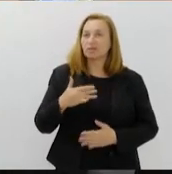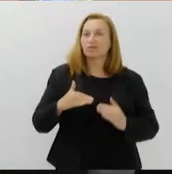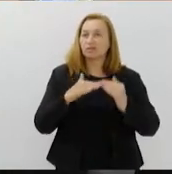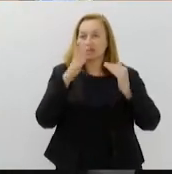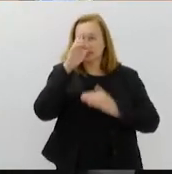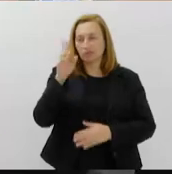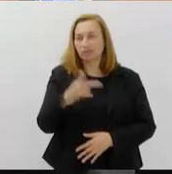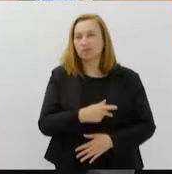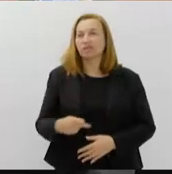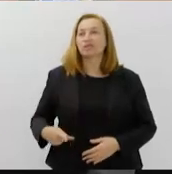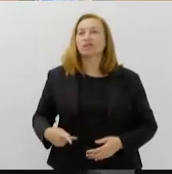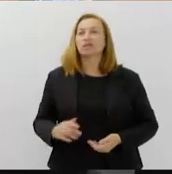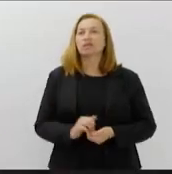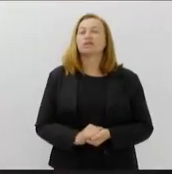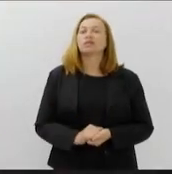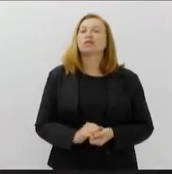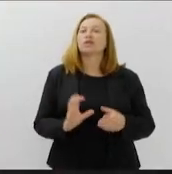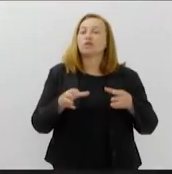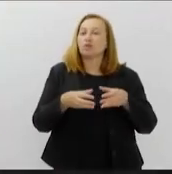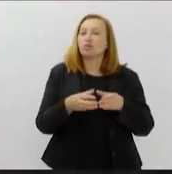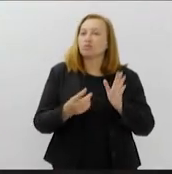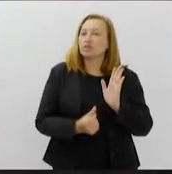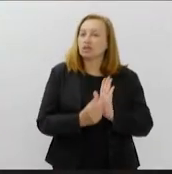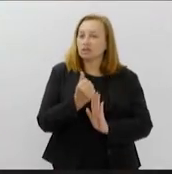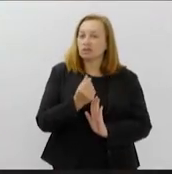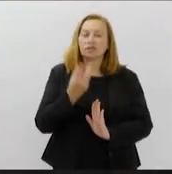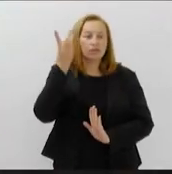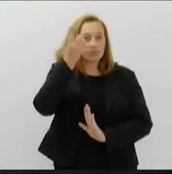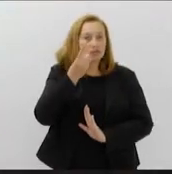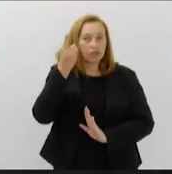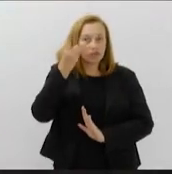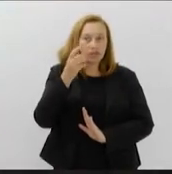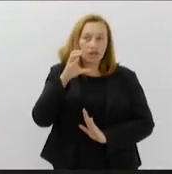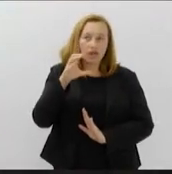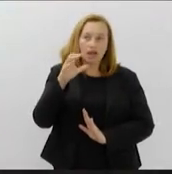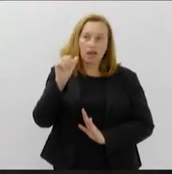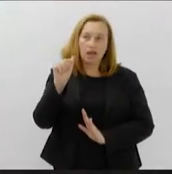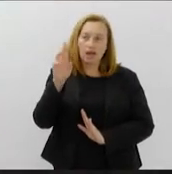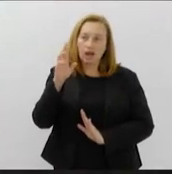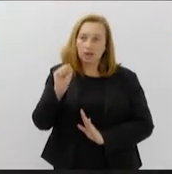presidente. Pela Comissão de Orçamento, deputado Carlos Macedo.